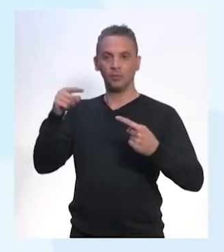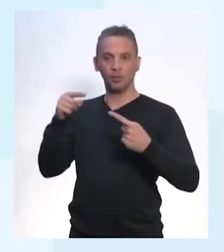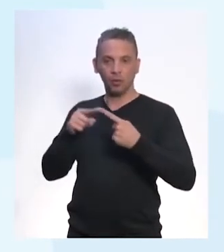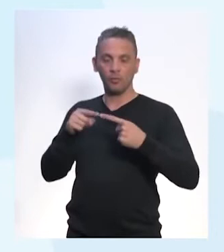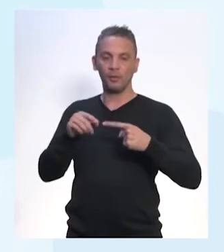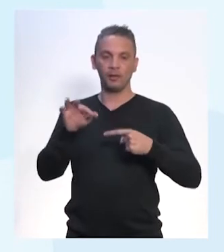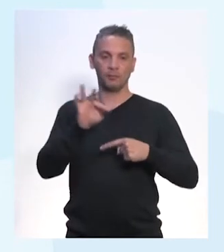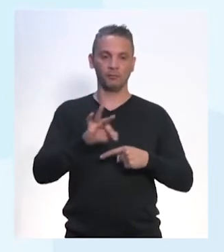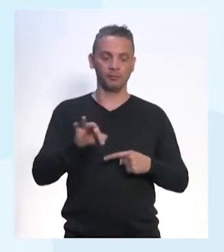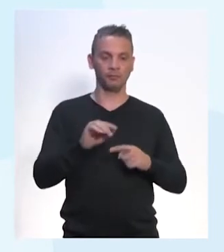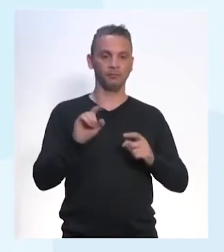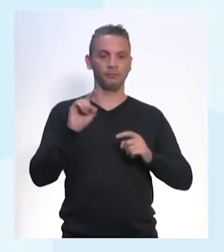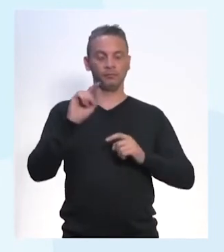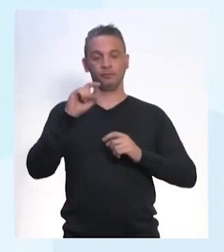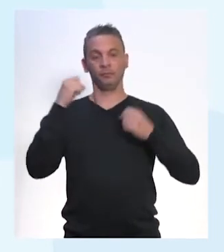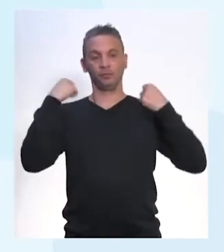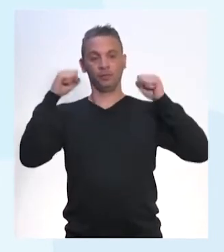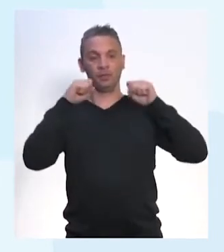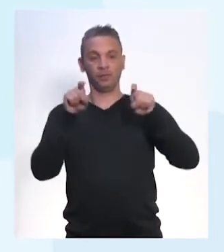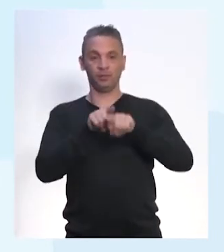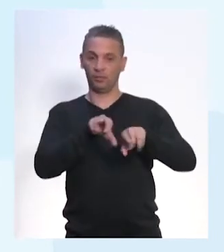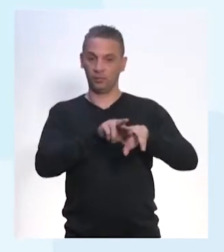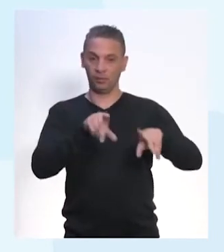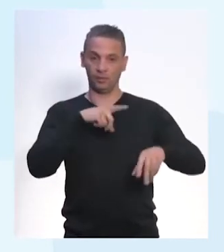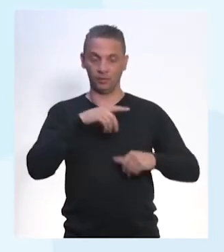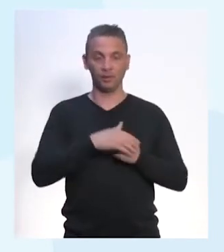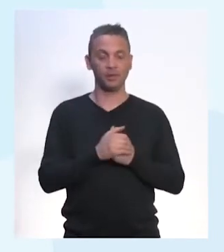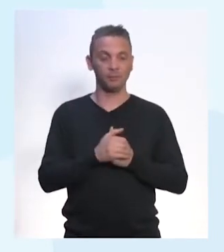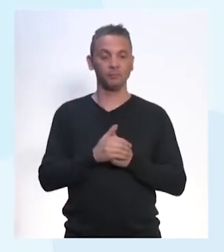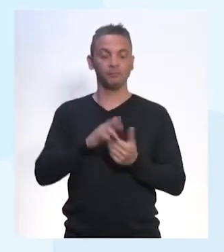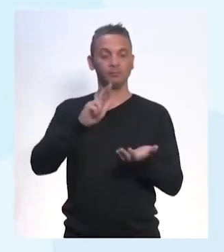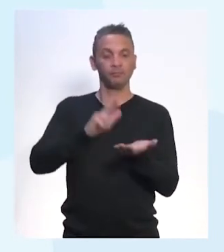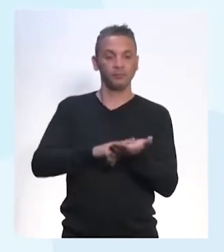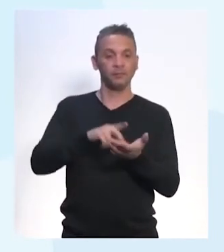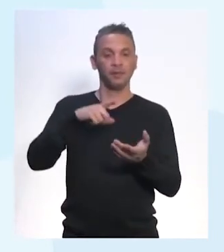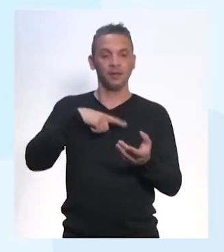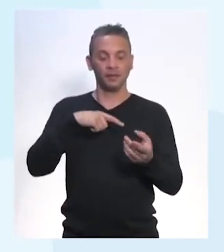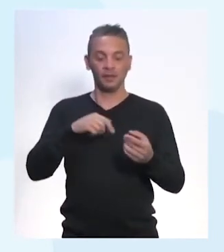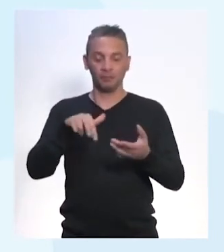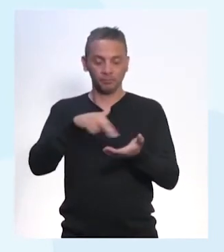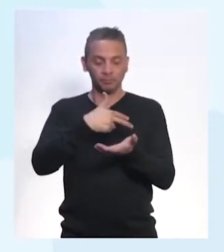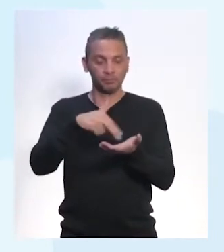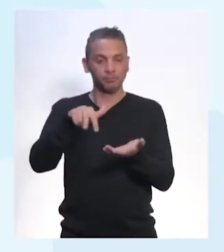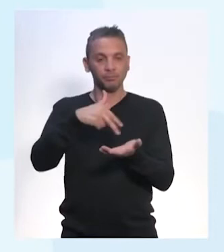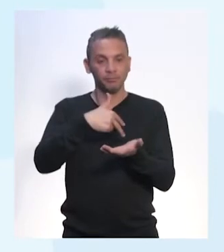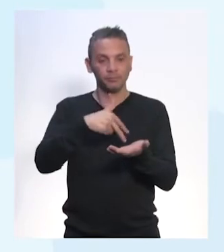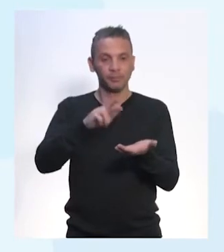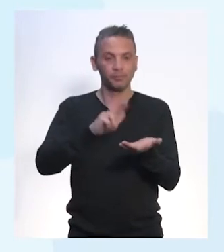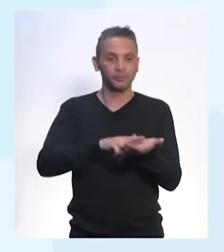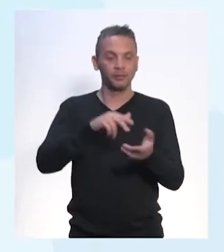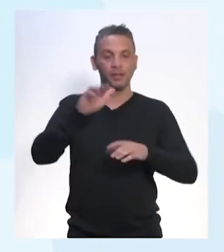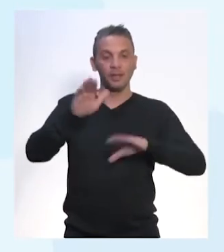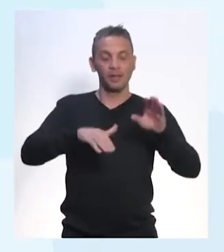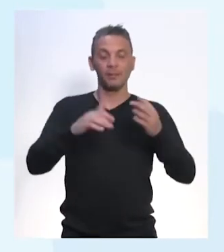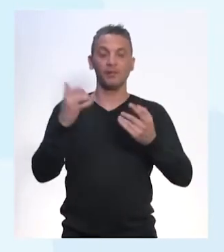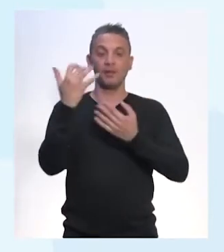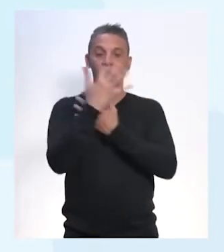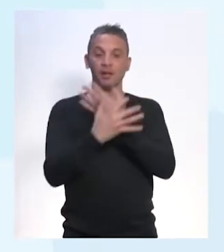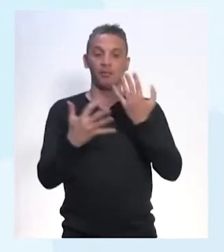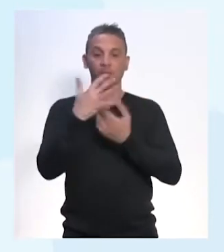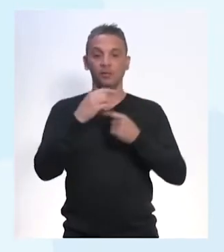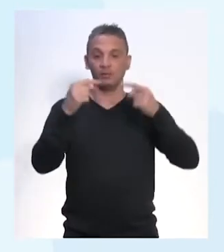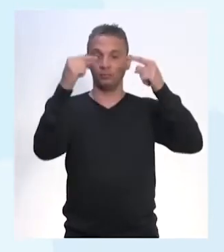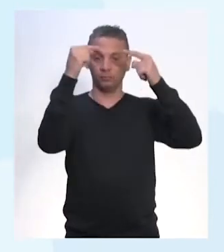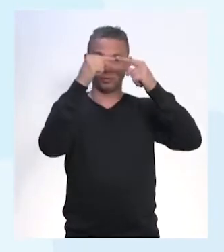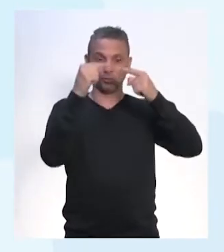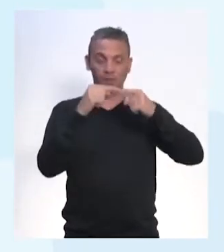universo da ginástica rítmica, né? Você tem aqueles movimentos justamente rítmico, por quê? Porque eles são ritmados de acordo com a música que está sendo tocada,